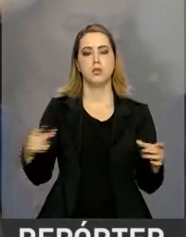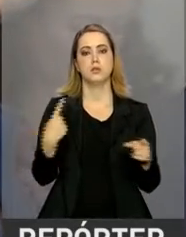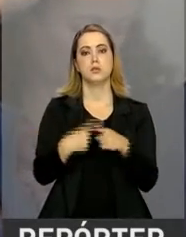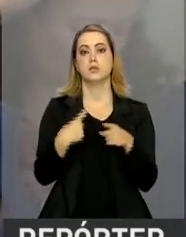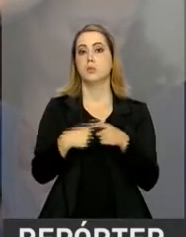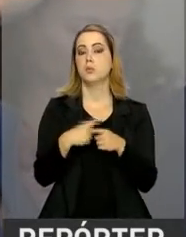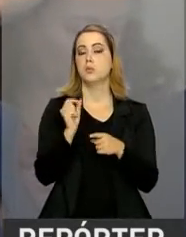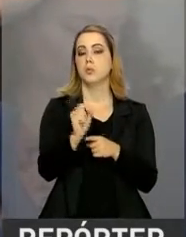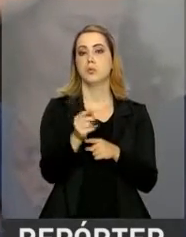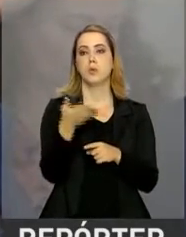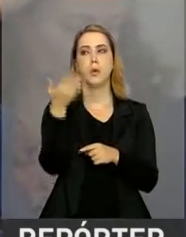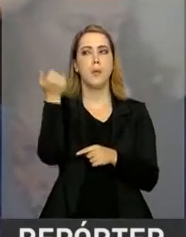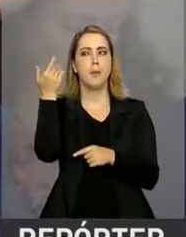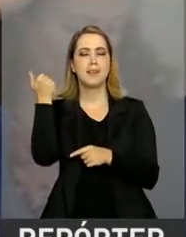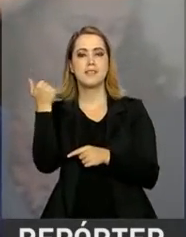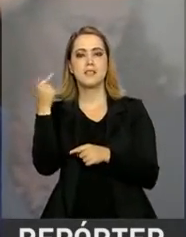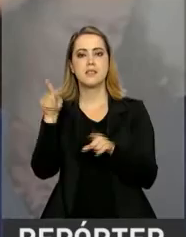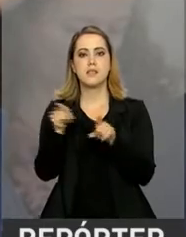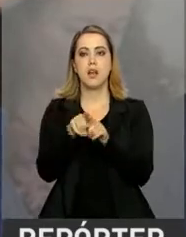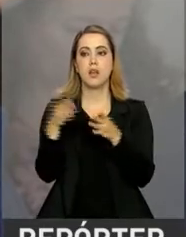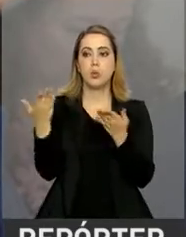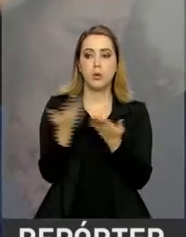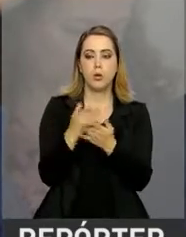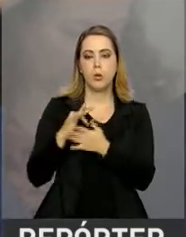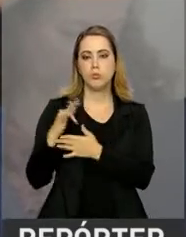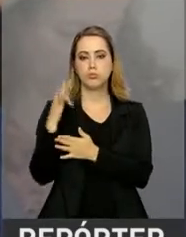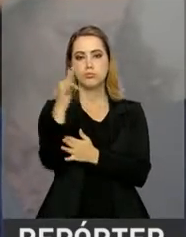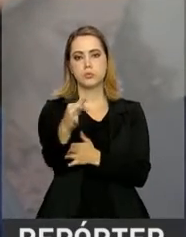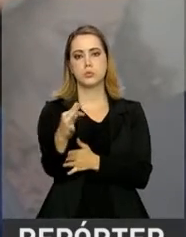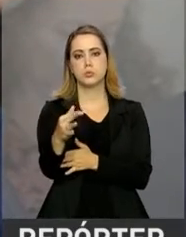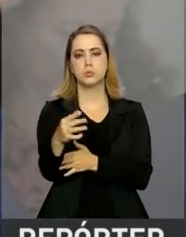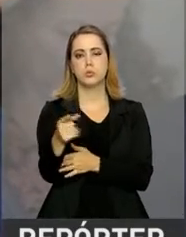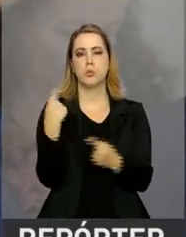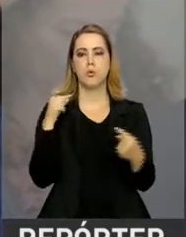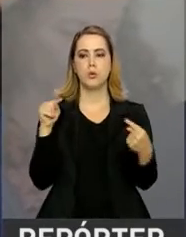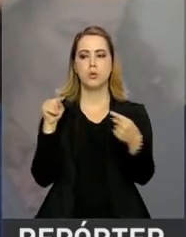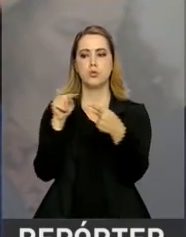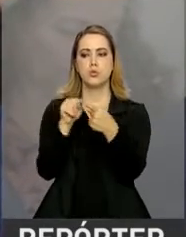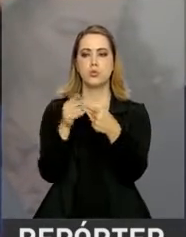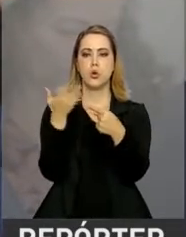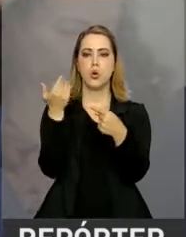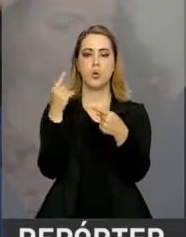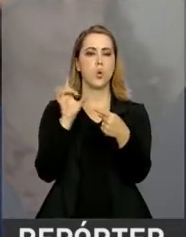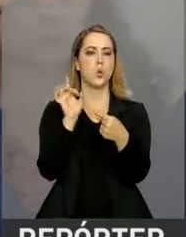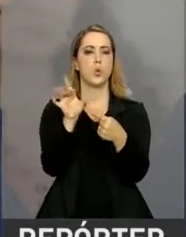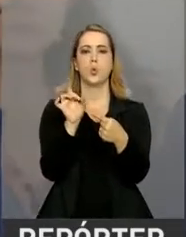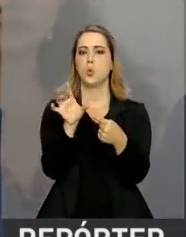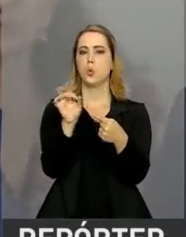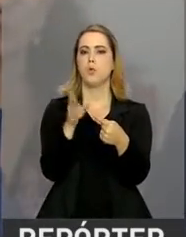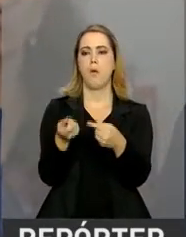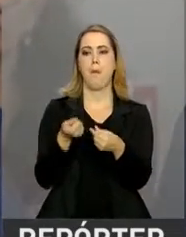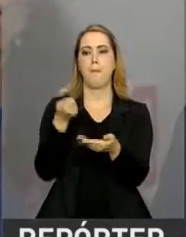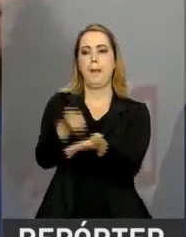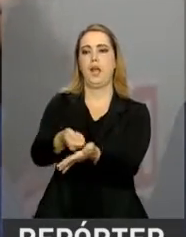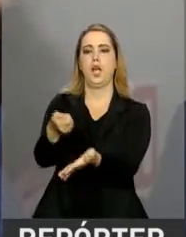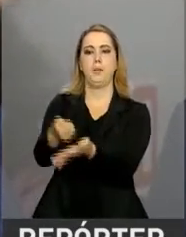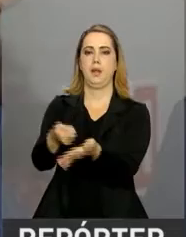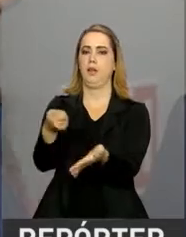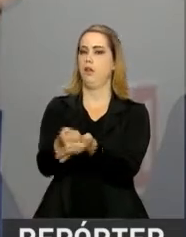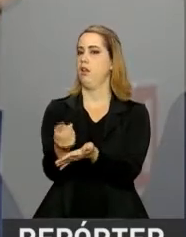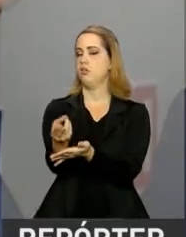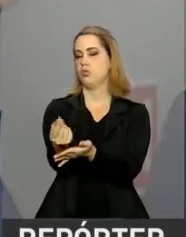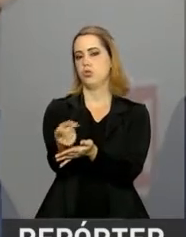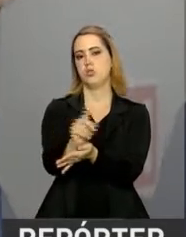binômio, passado e futuro. Em relação ao passado, não é uma mera reparação econômica, que é